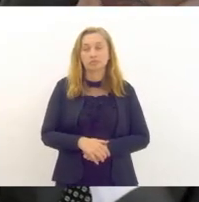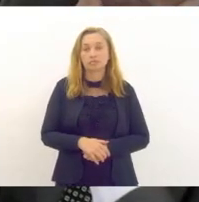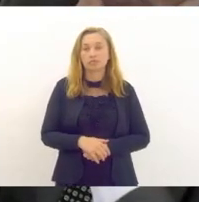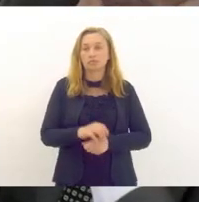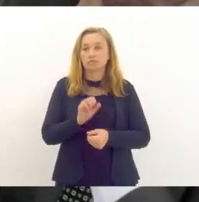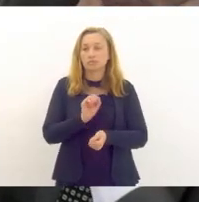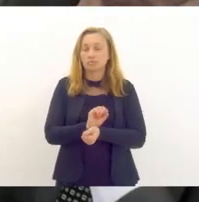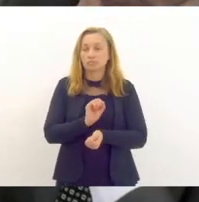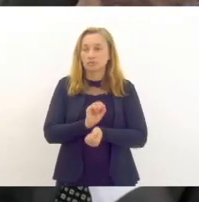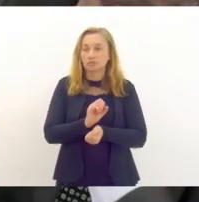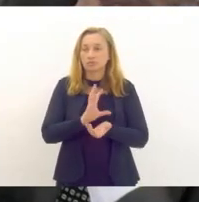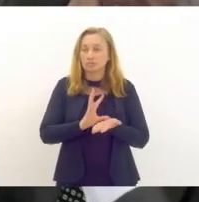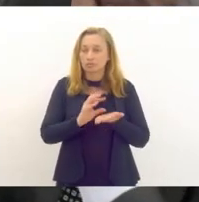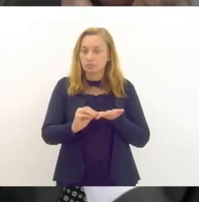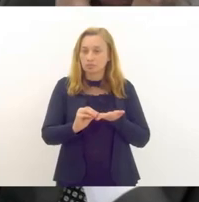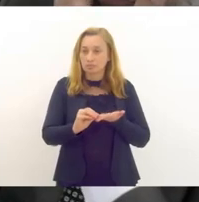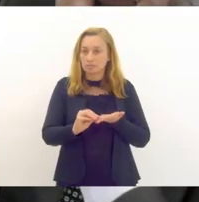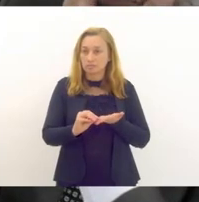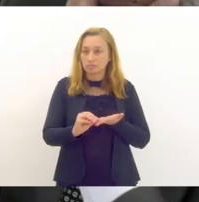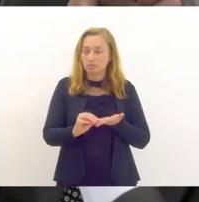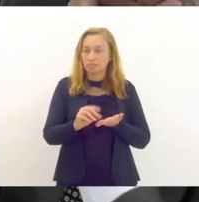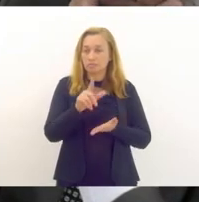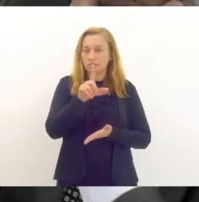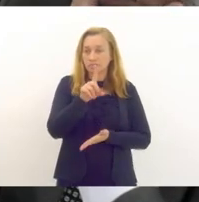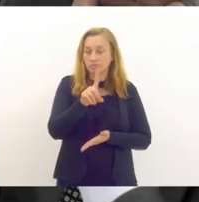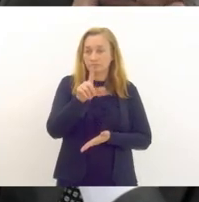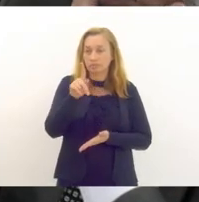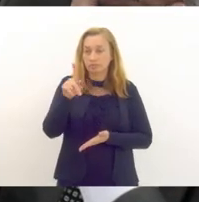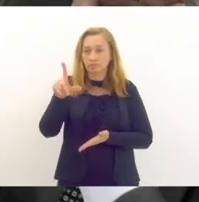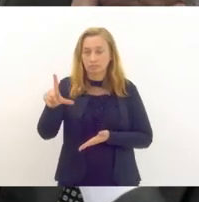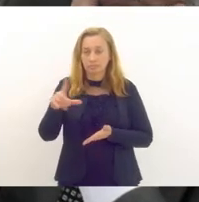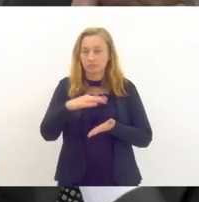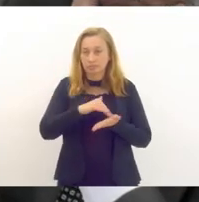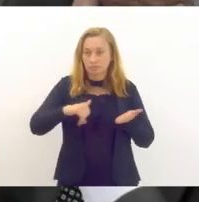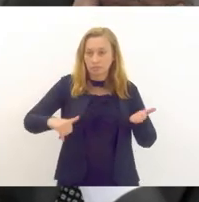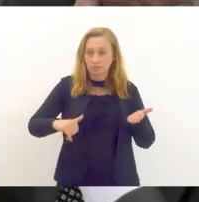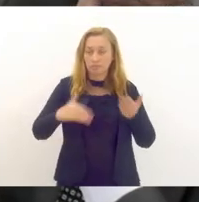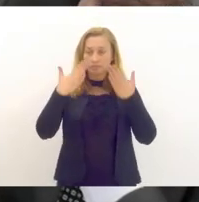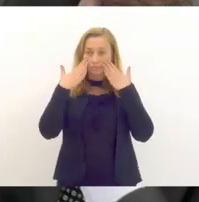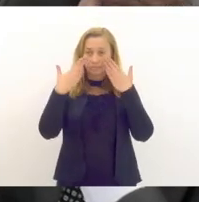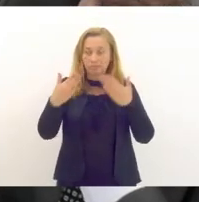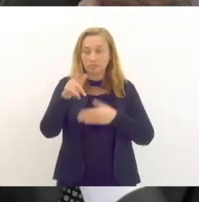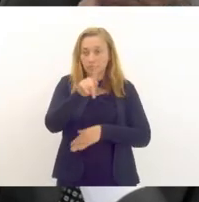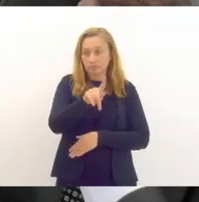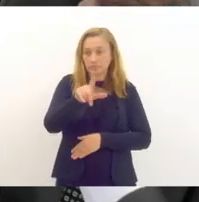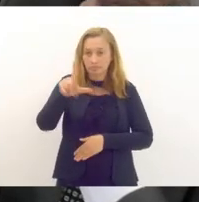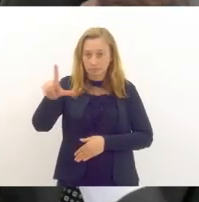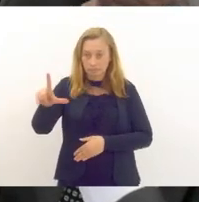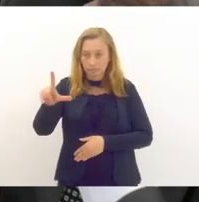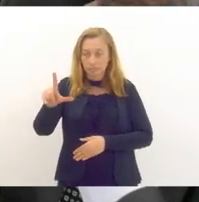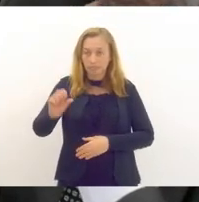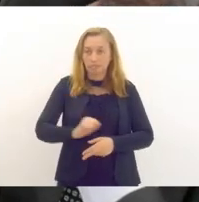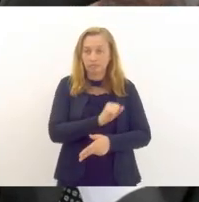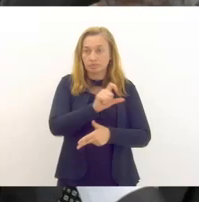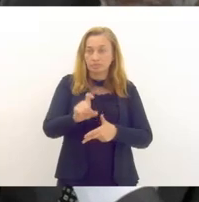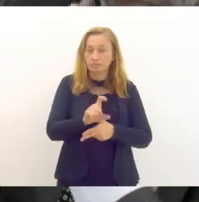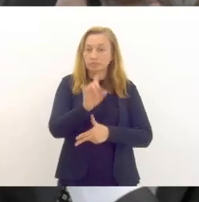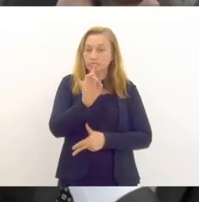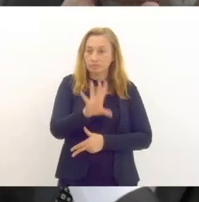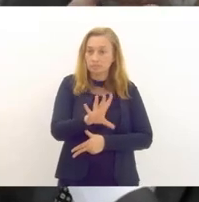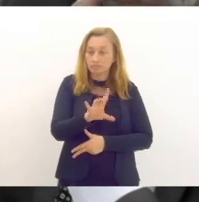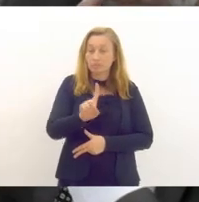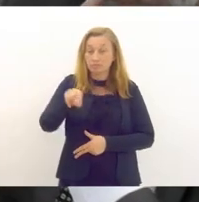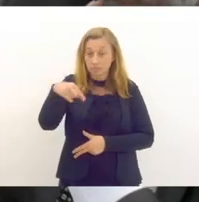pauta mediante a retirada do pdl e a apresentação do pl do Poder Executivo somente